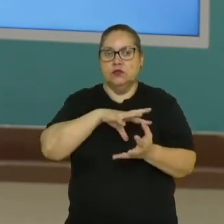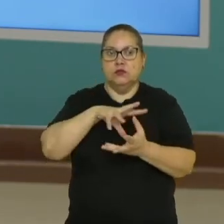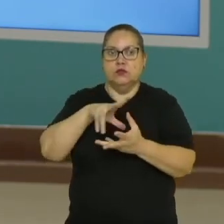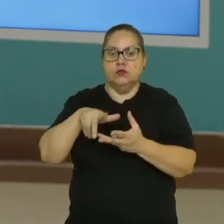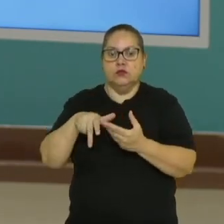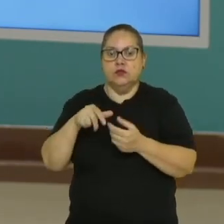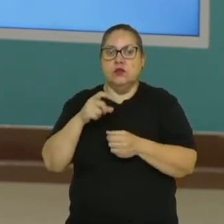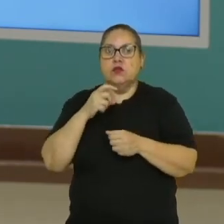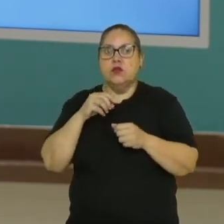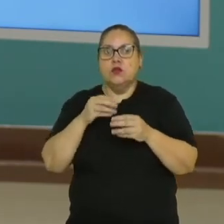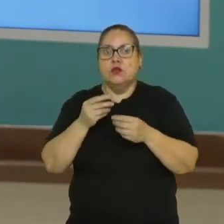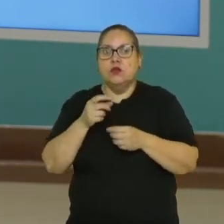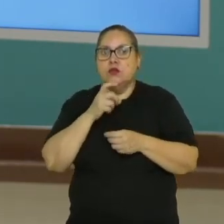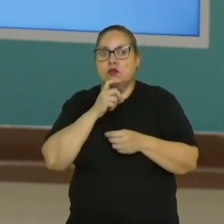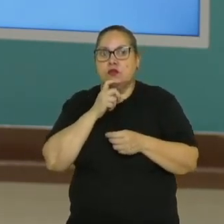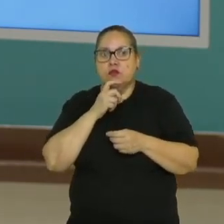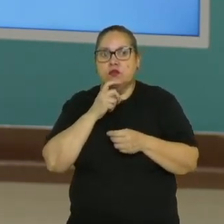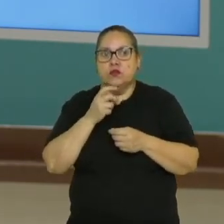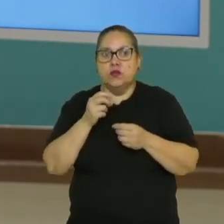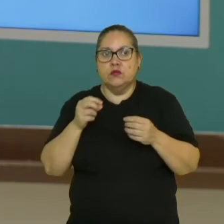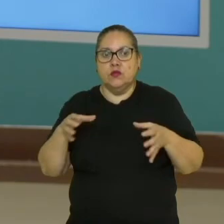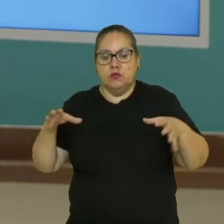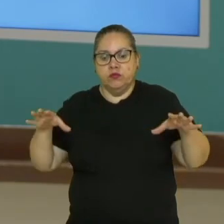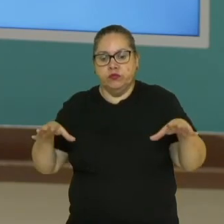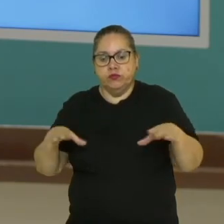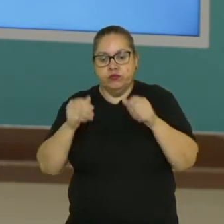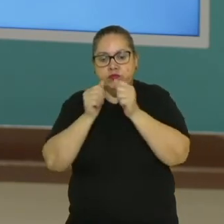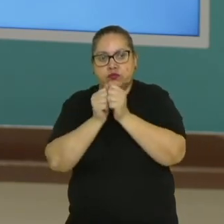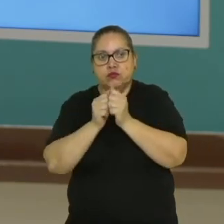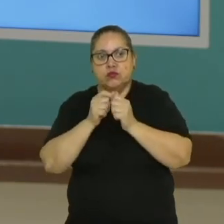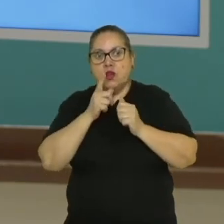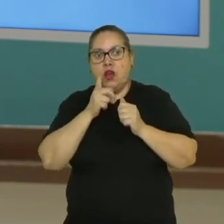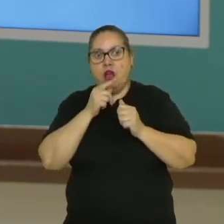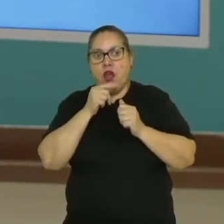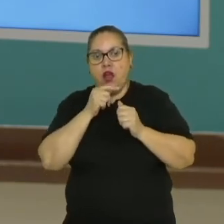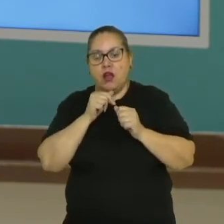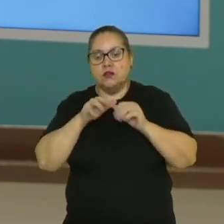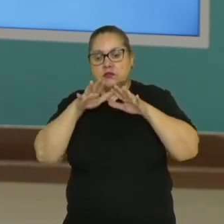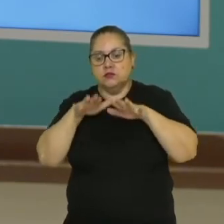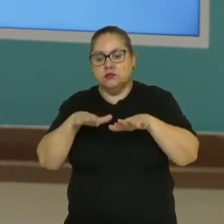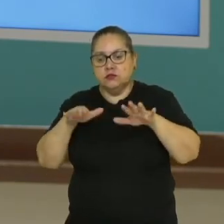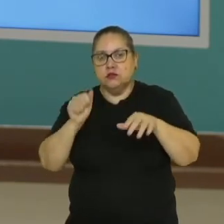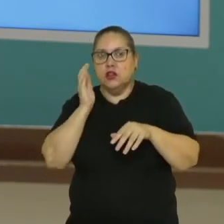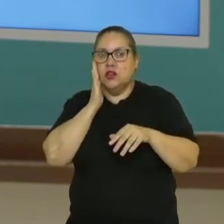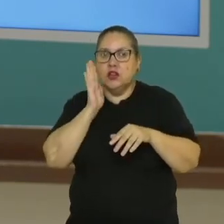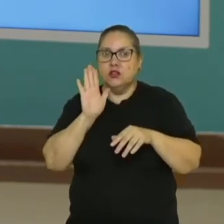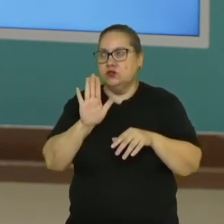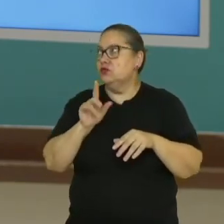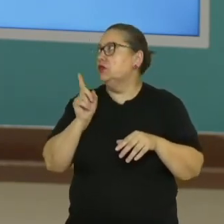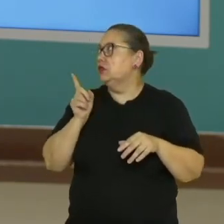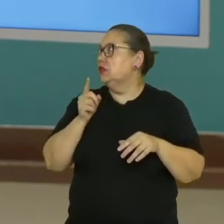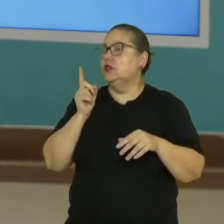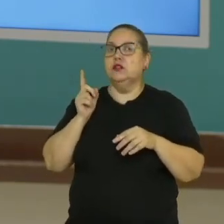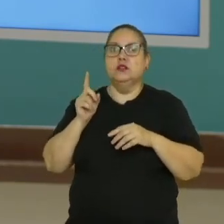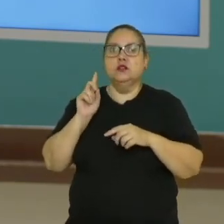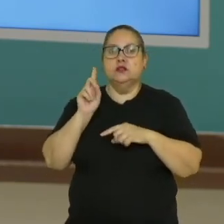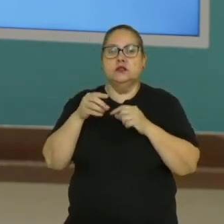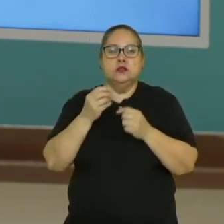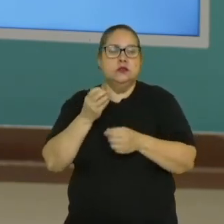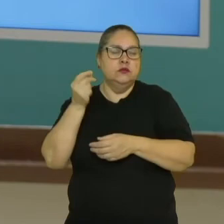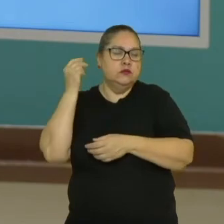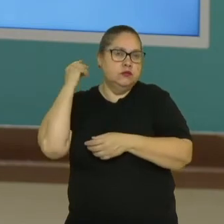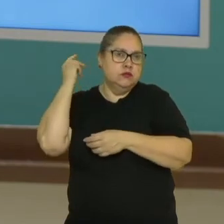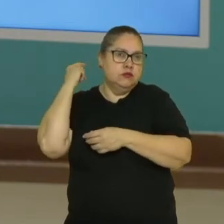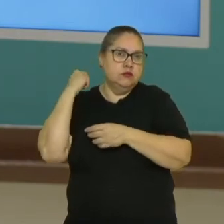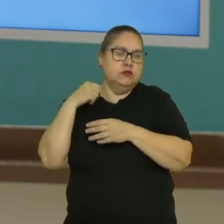superfície resfriou, ela pôde se acumular e formando os primeiros oceanos. E depois de milhares e milhares de